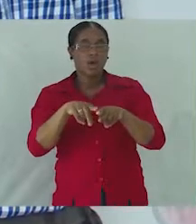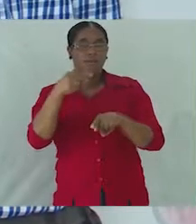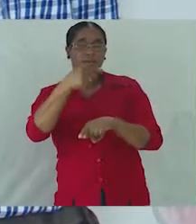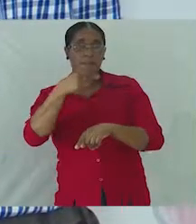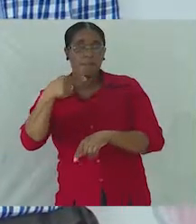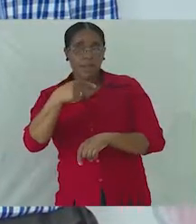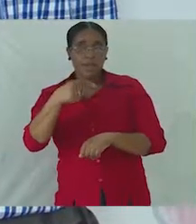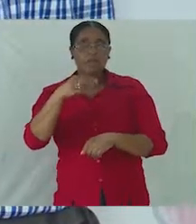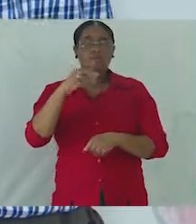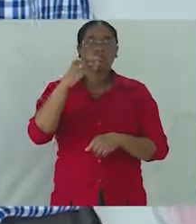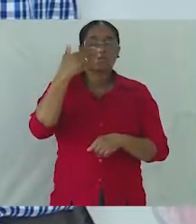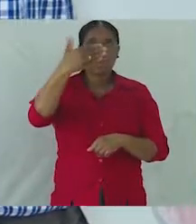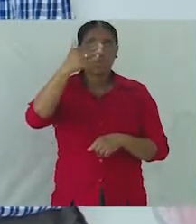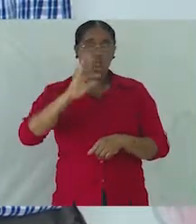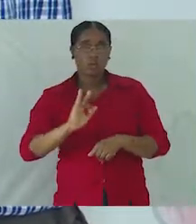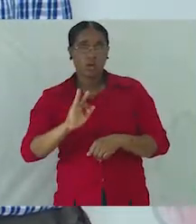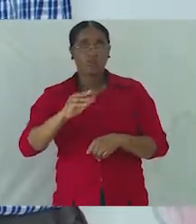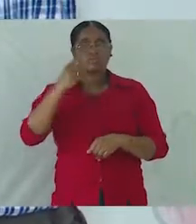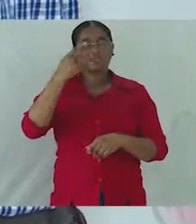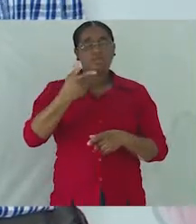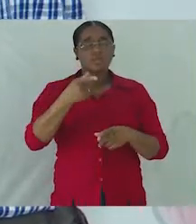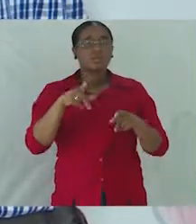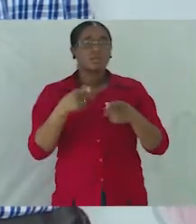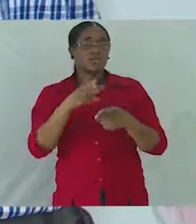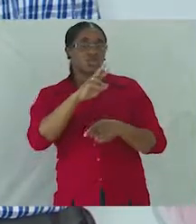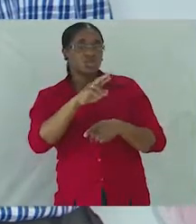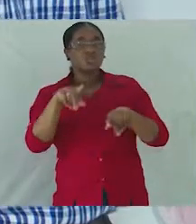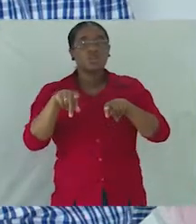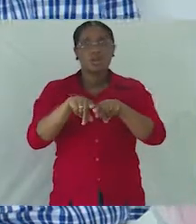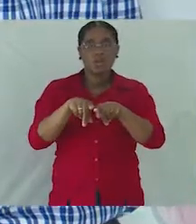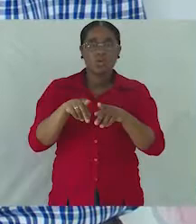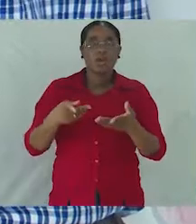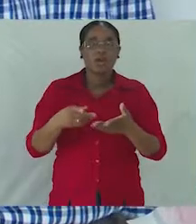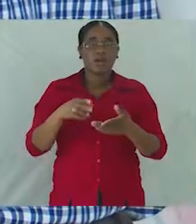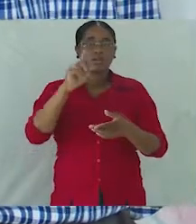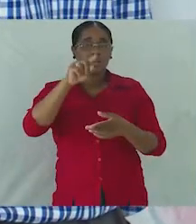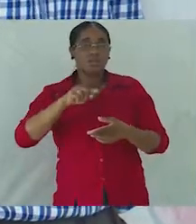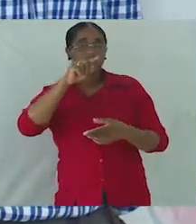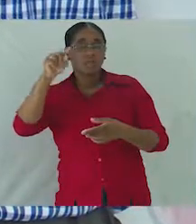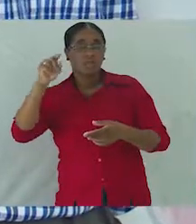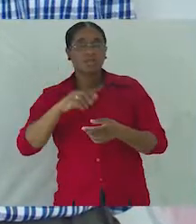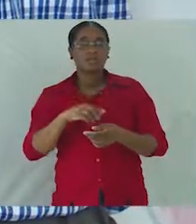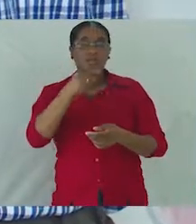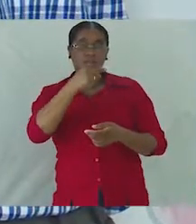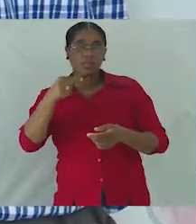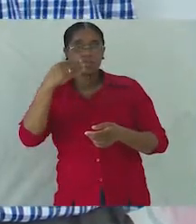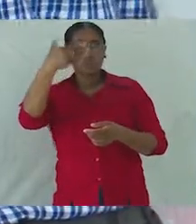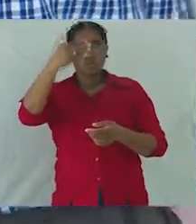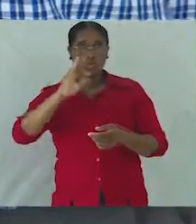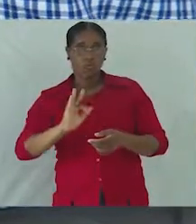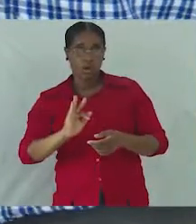menos 1/4. E ficamos com x é igual a raiz quadrada de menos